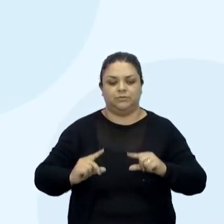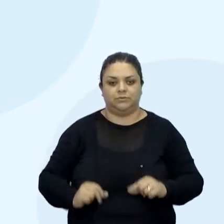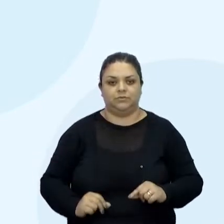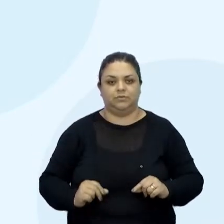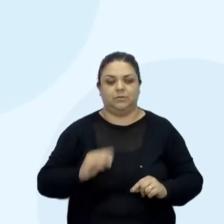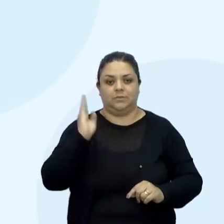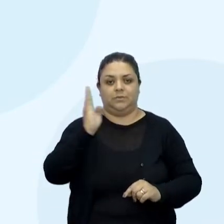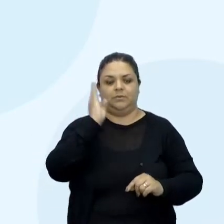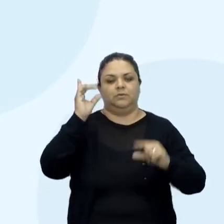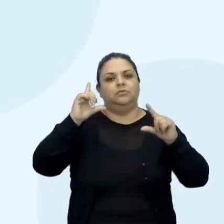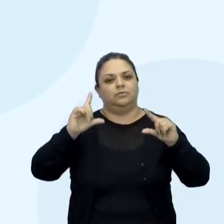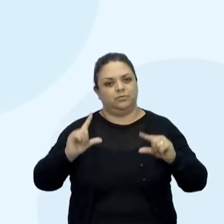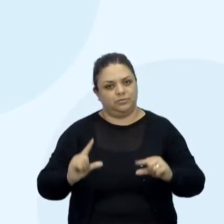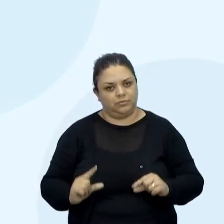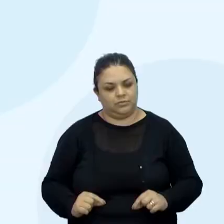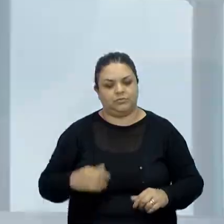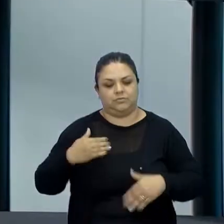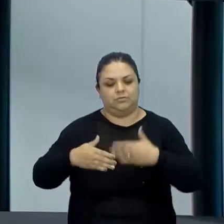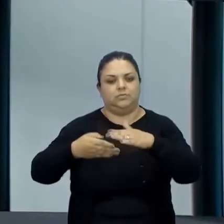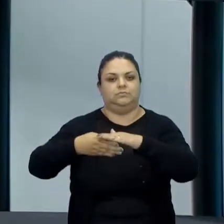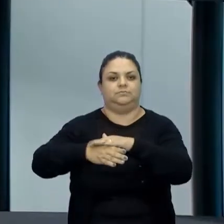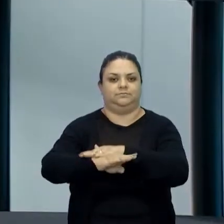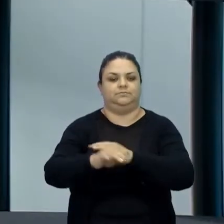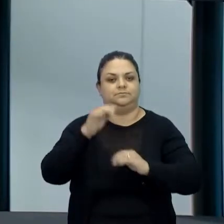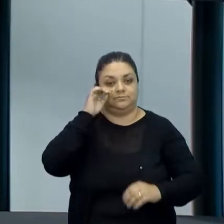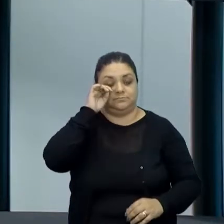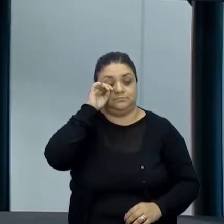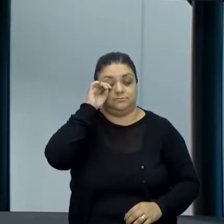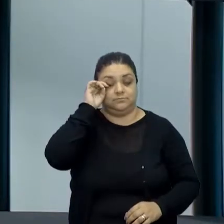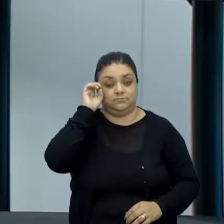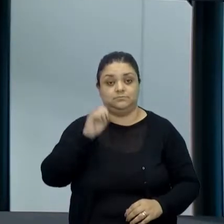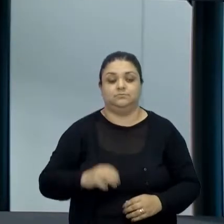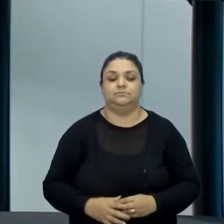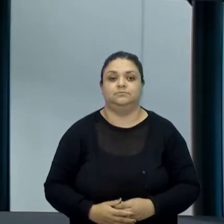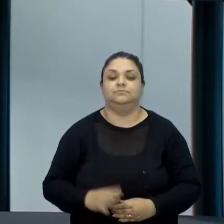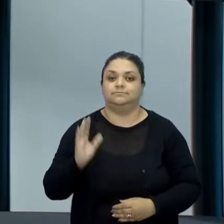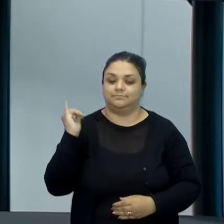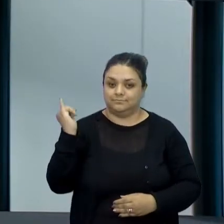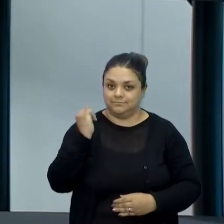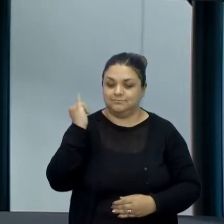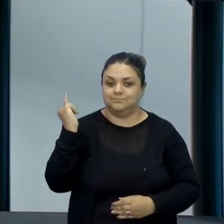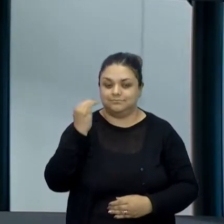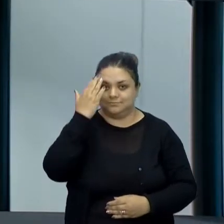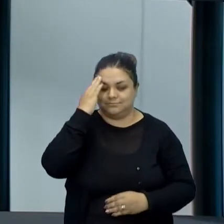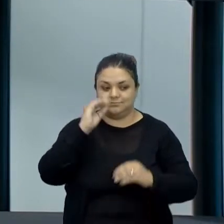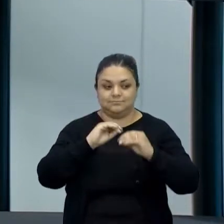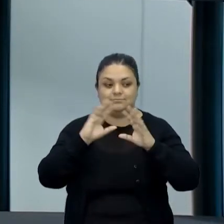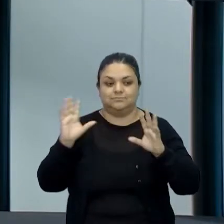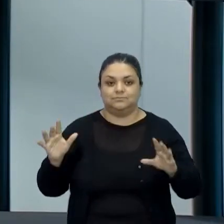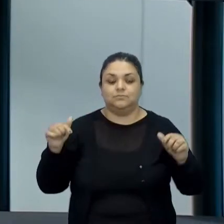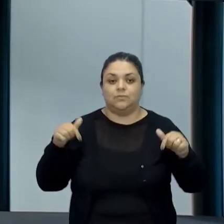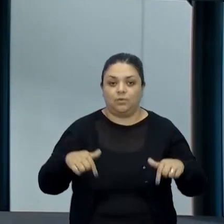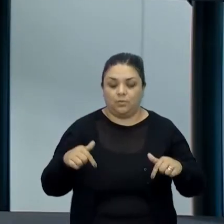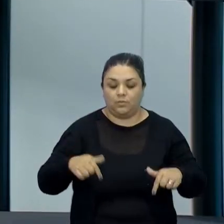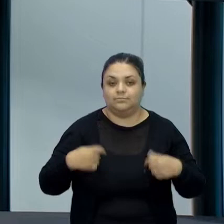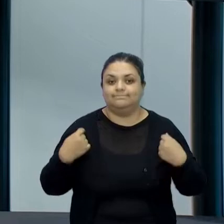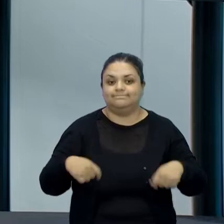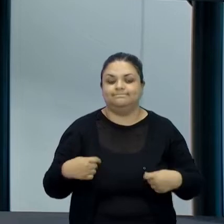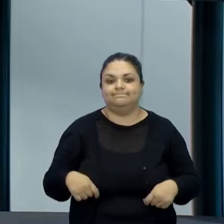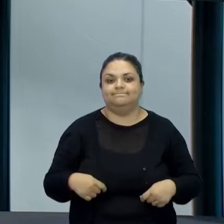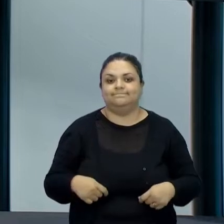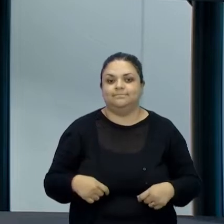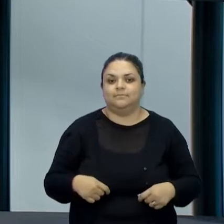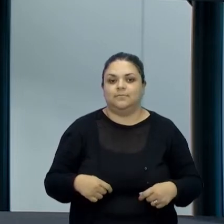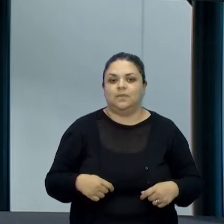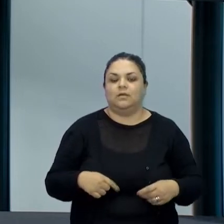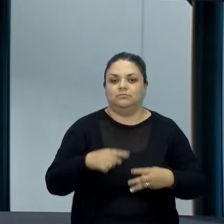por tal perturbação, tá? Bom, então isso é super importante a gente entender que a gente vai precisar deles